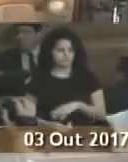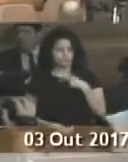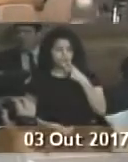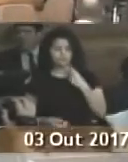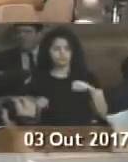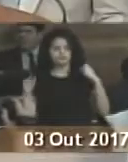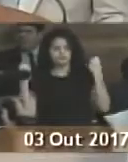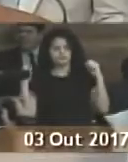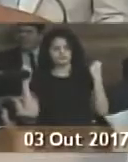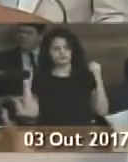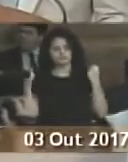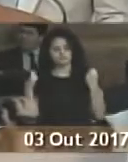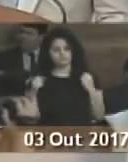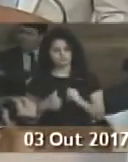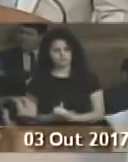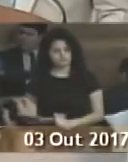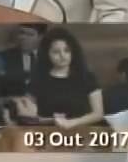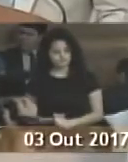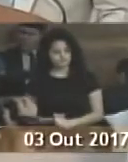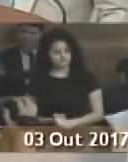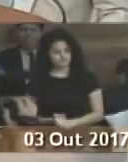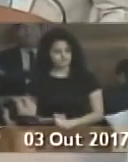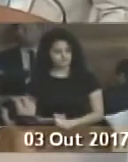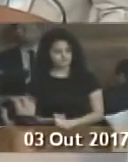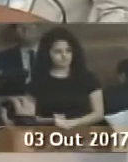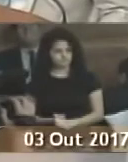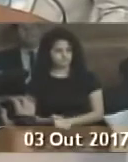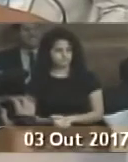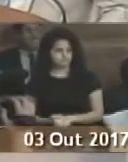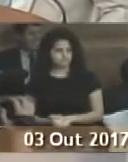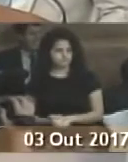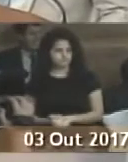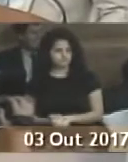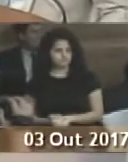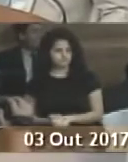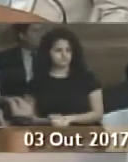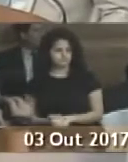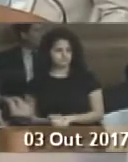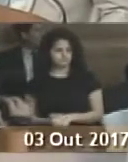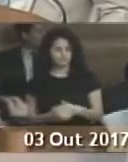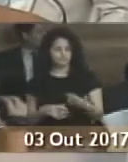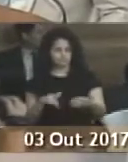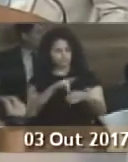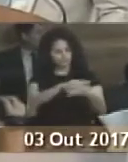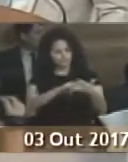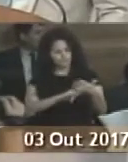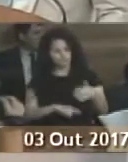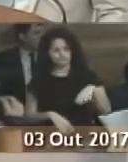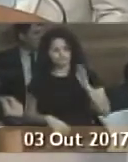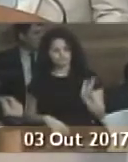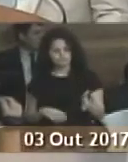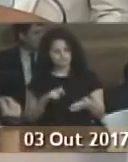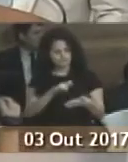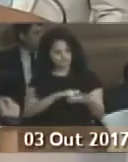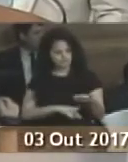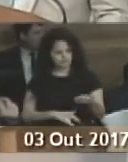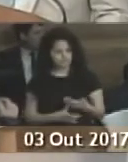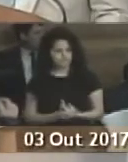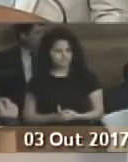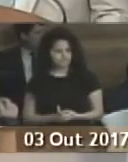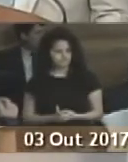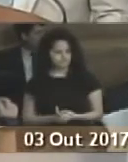aqui estão, né, não vai adiantar muito, porque o currículo já lido, né, aqui por eles, né,